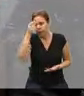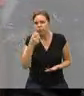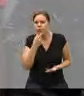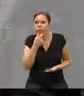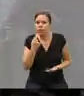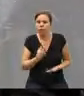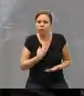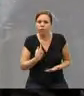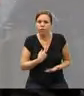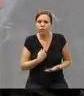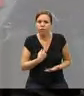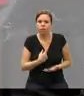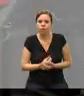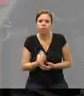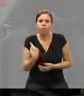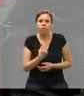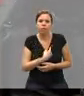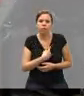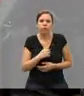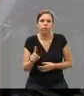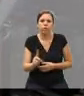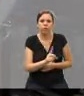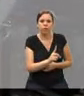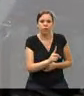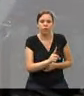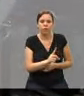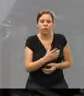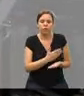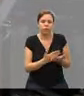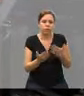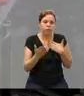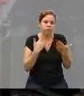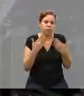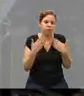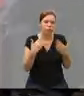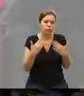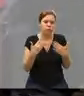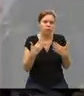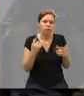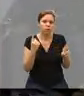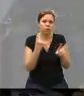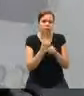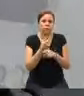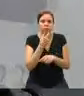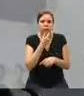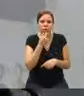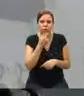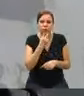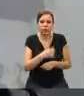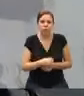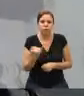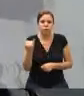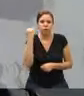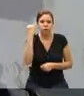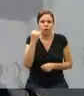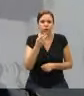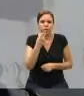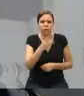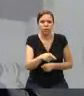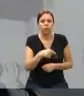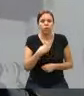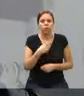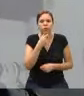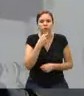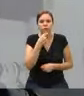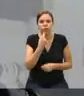sozinho. Nós chegamos lá e começamos a conversar no nosso encontro em inglês. Agora, até é importante a gente frisar, né? Aprender